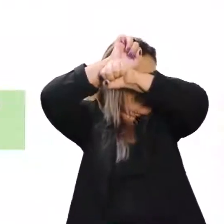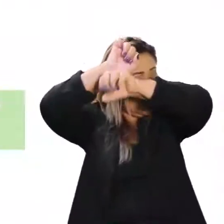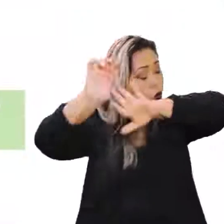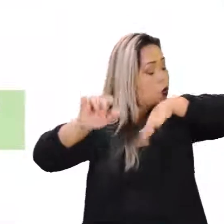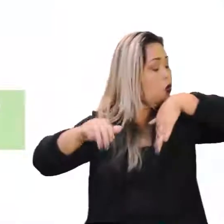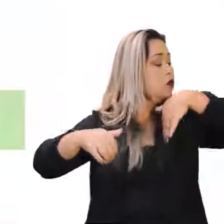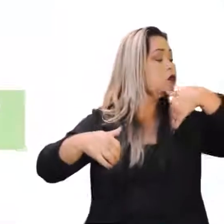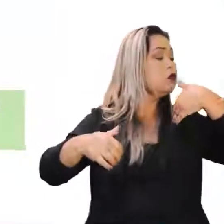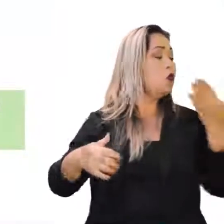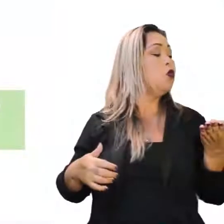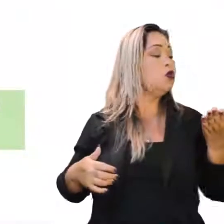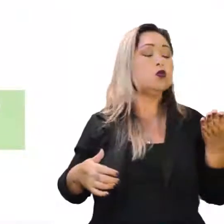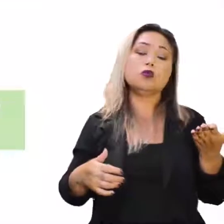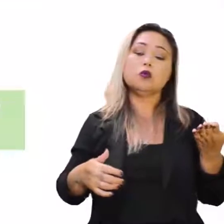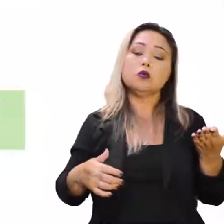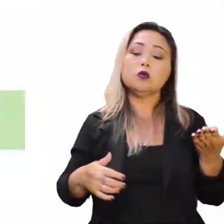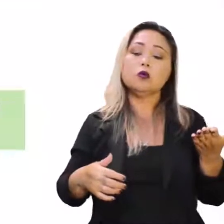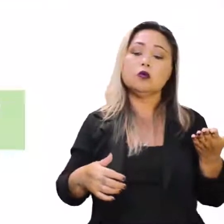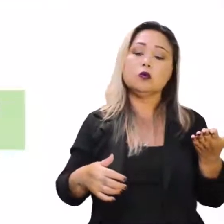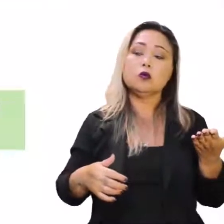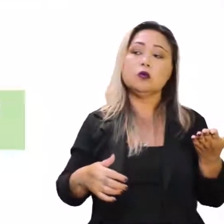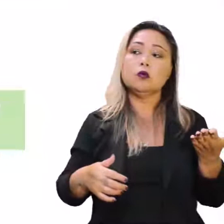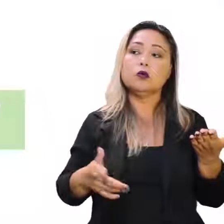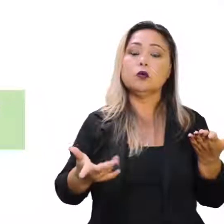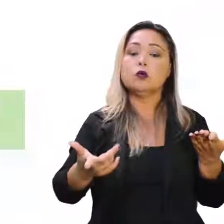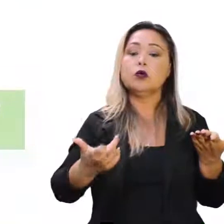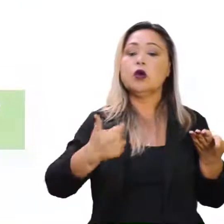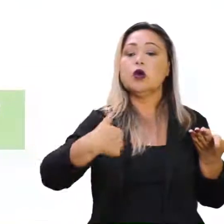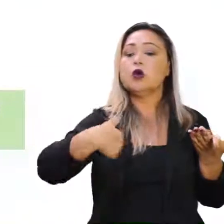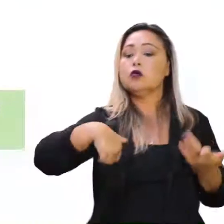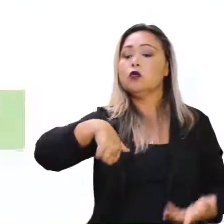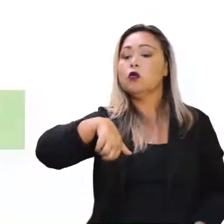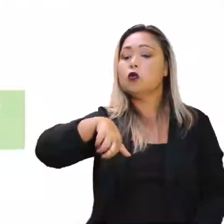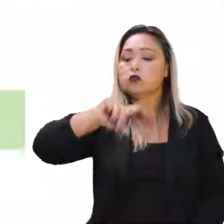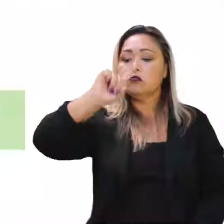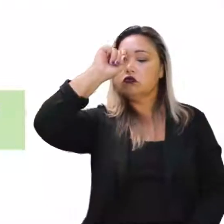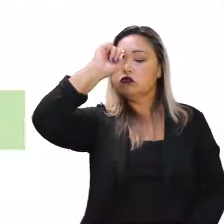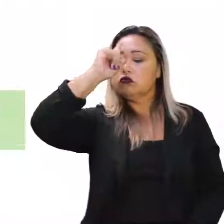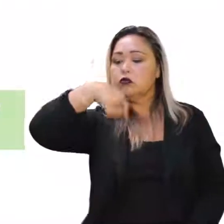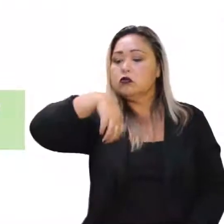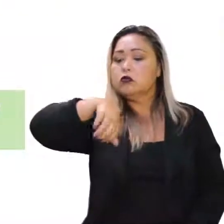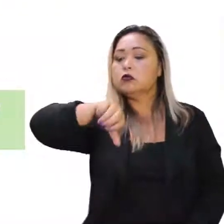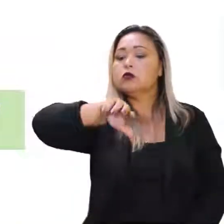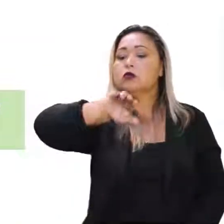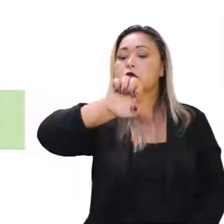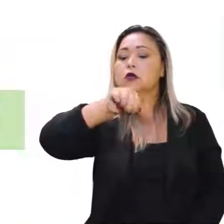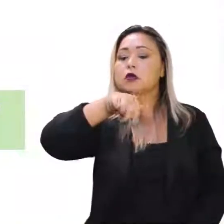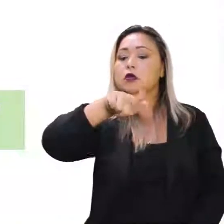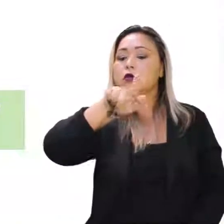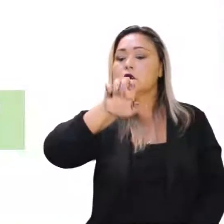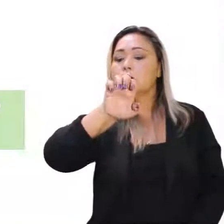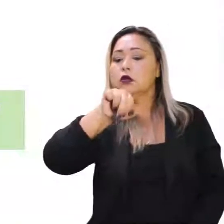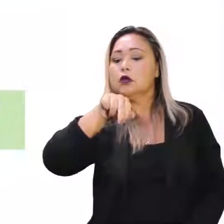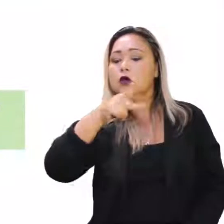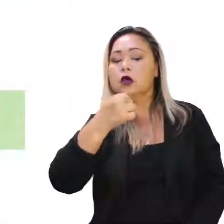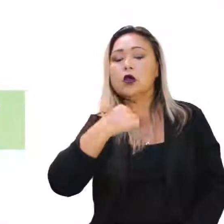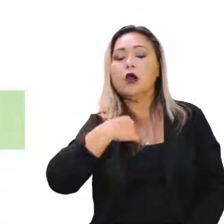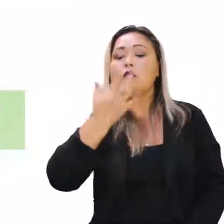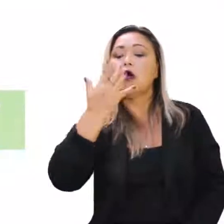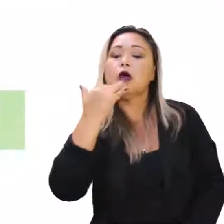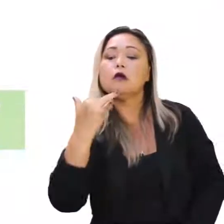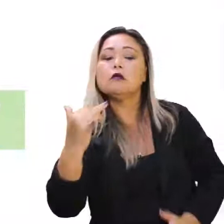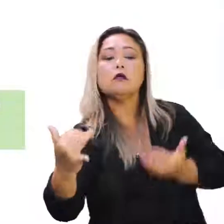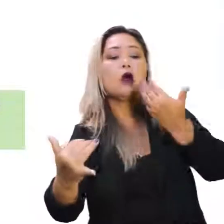o senhor, né? o senhor de engenho, né? Num jantar e as crianças